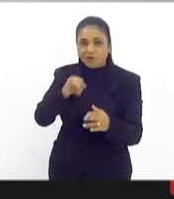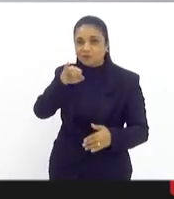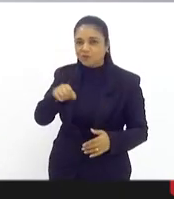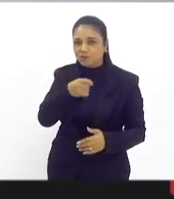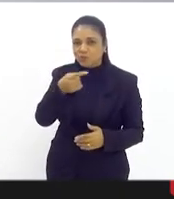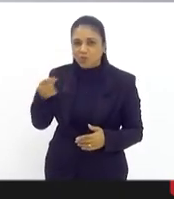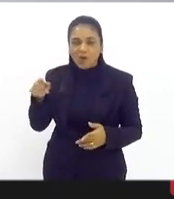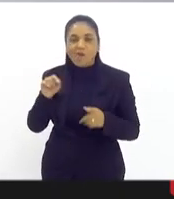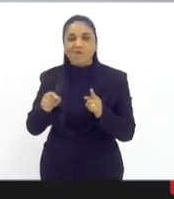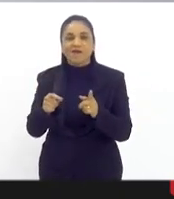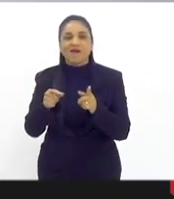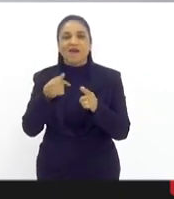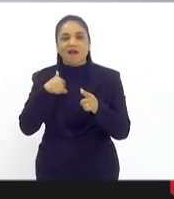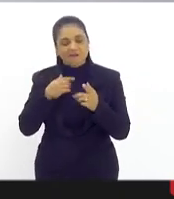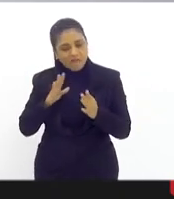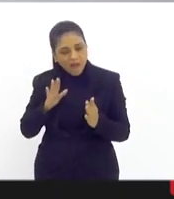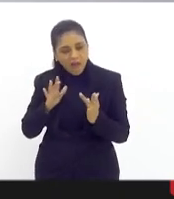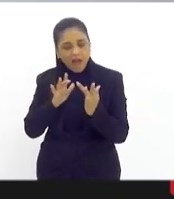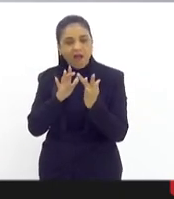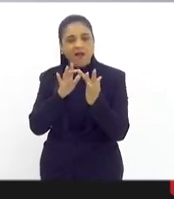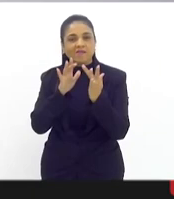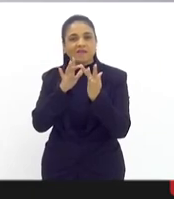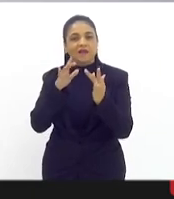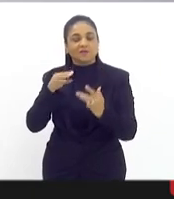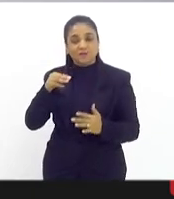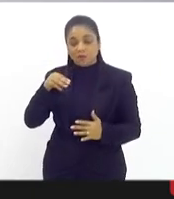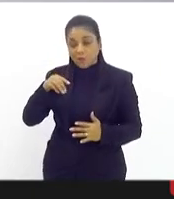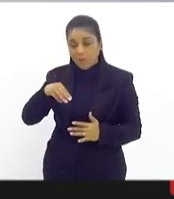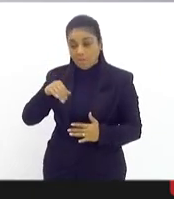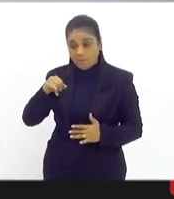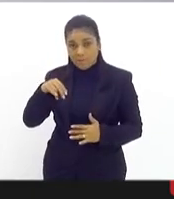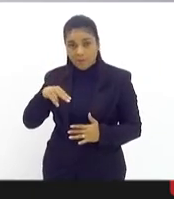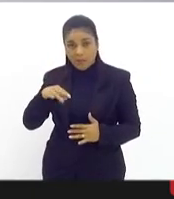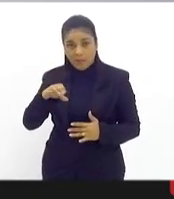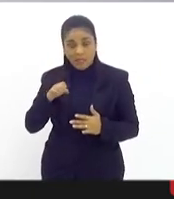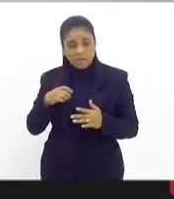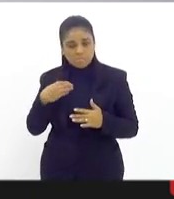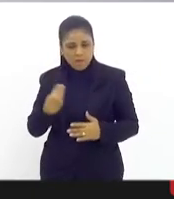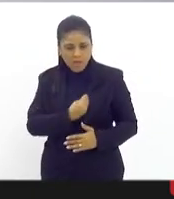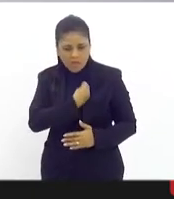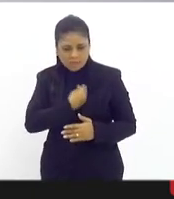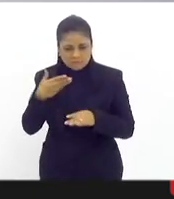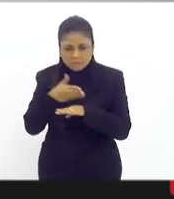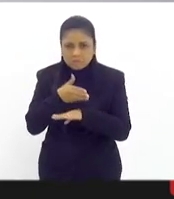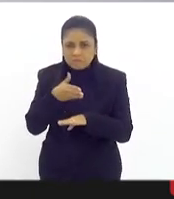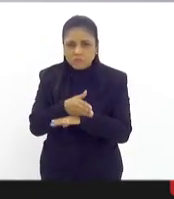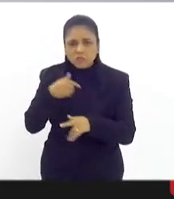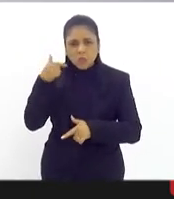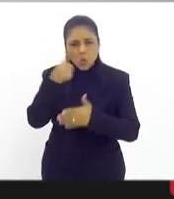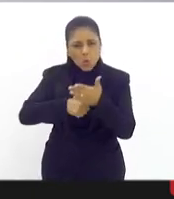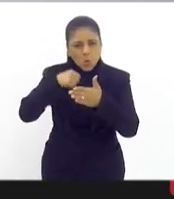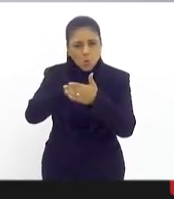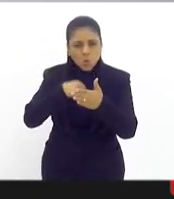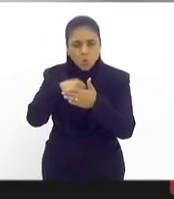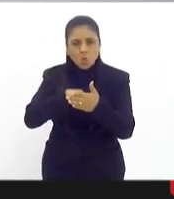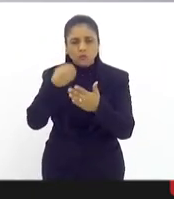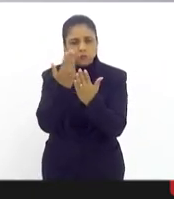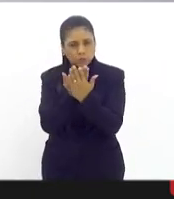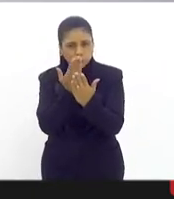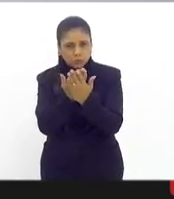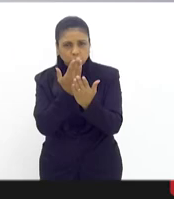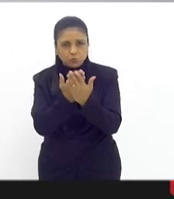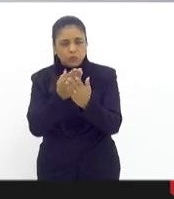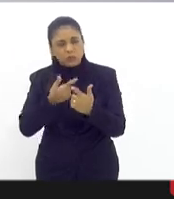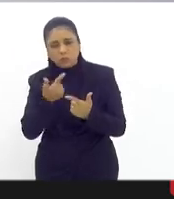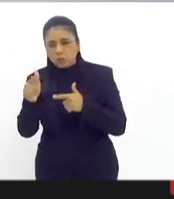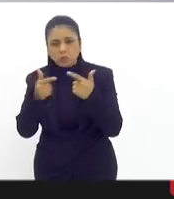disse para mim: olha, a gente quer muito se aproximar aqui do Mink, porque ele tem uma participação assim, fundamental na luta dos estudantes e em tantas outras lutas.